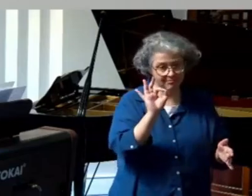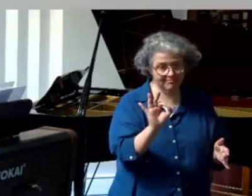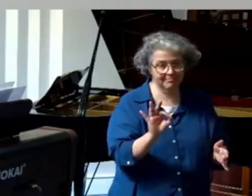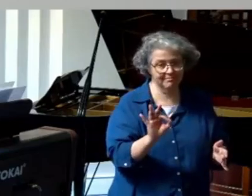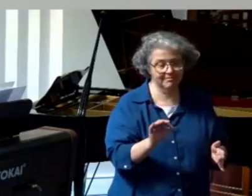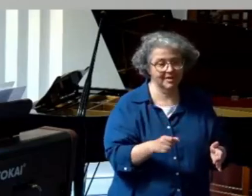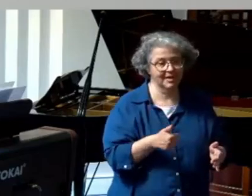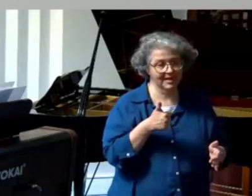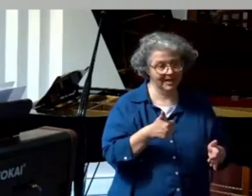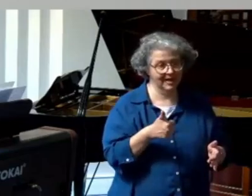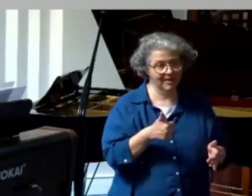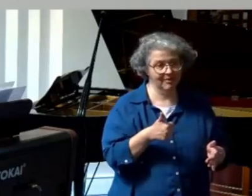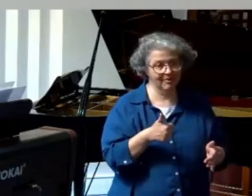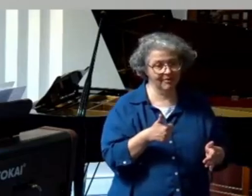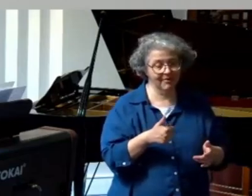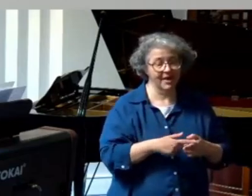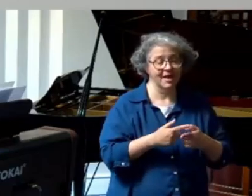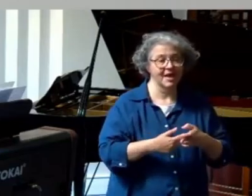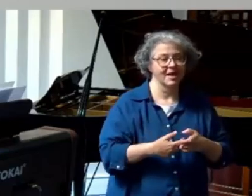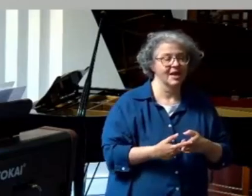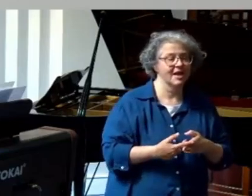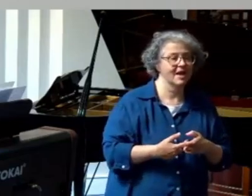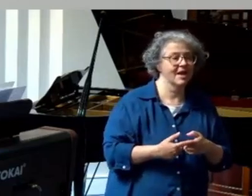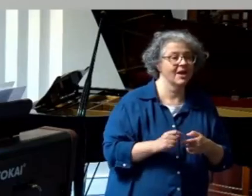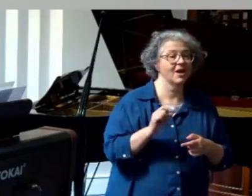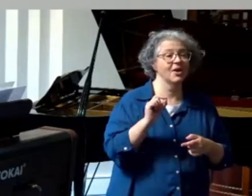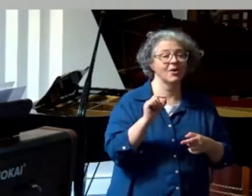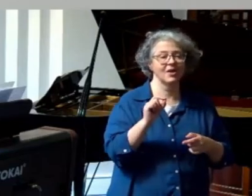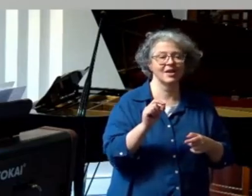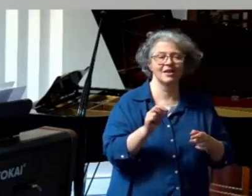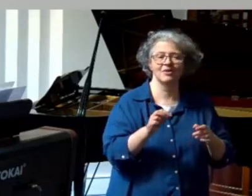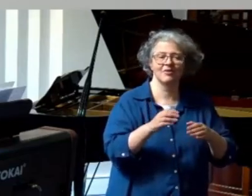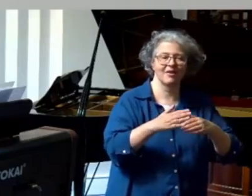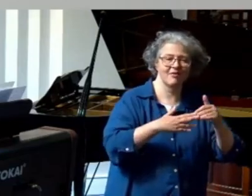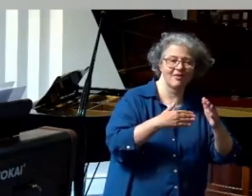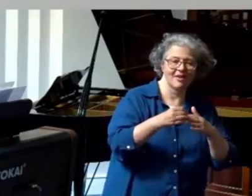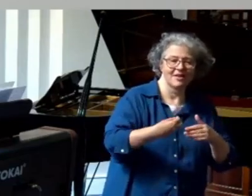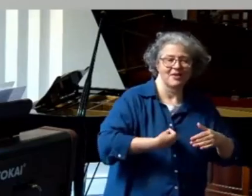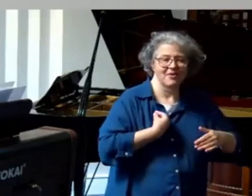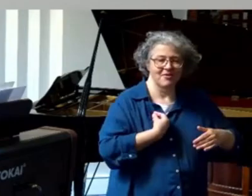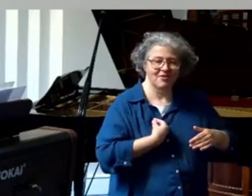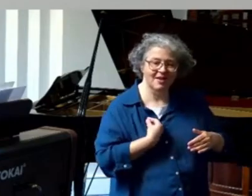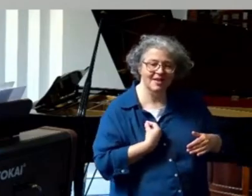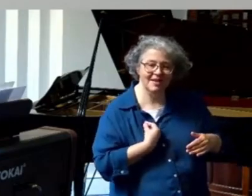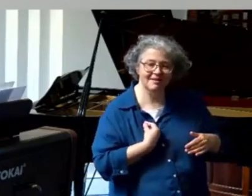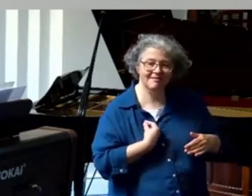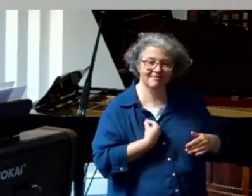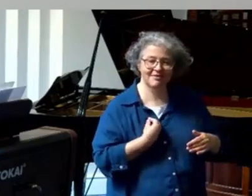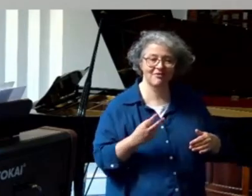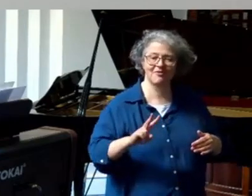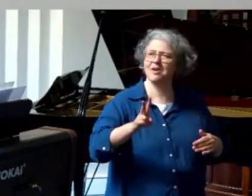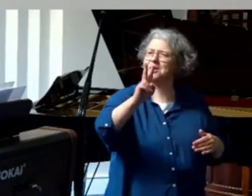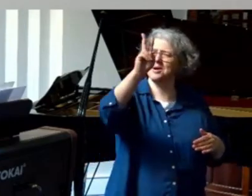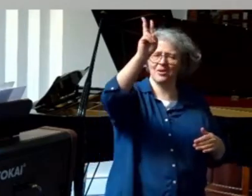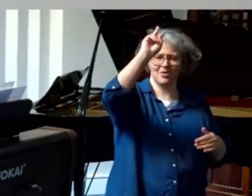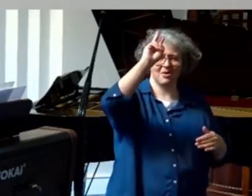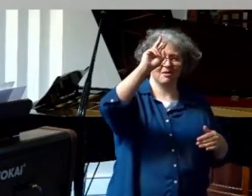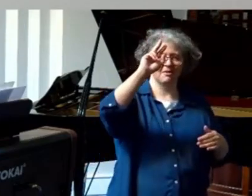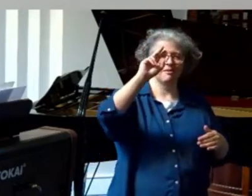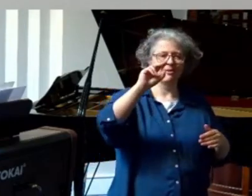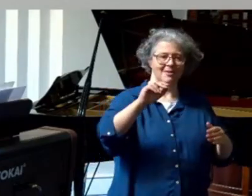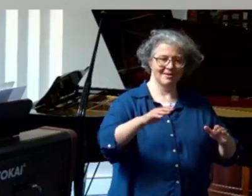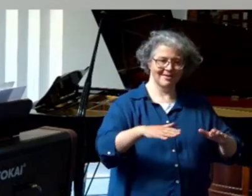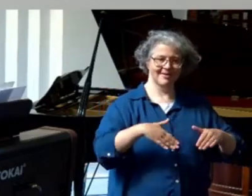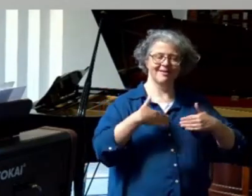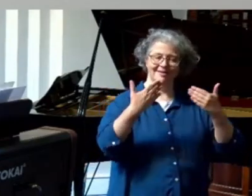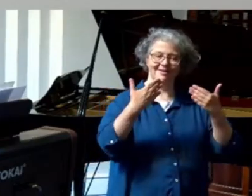vocês, crianças. Que vai fazer da vida de vocês uma beleza, um valor, algo